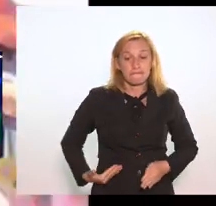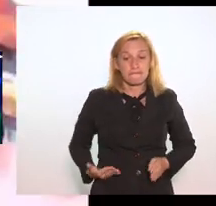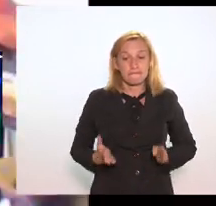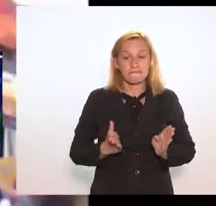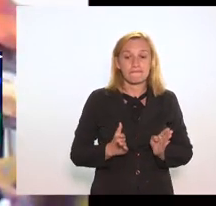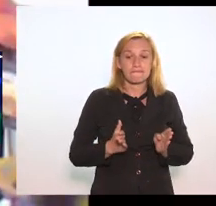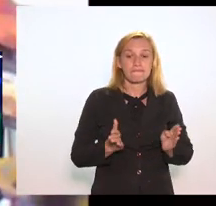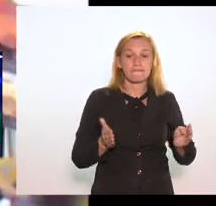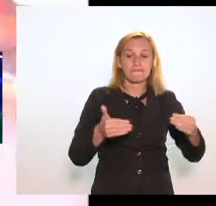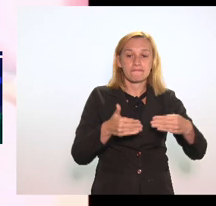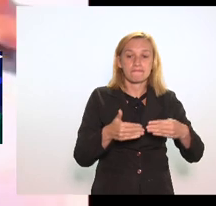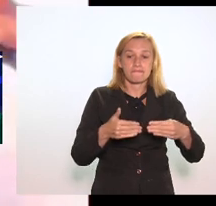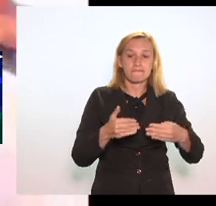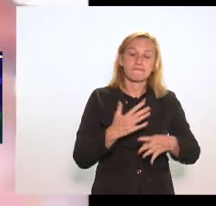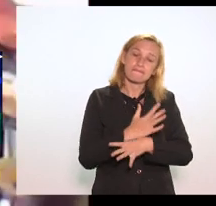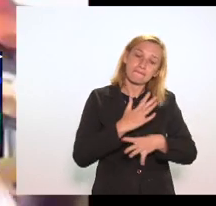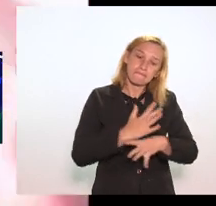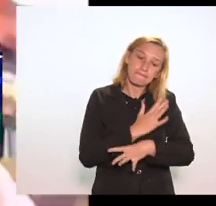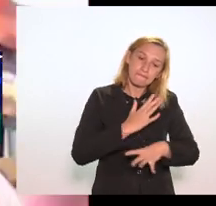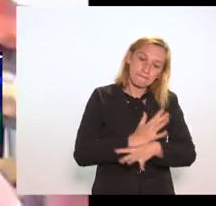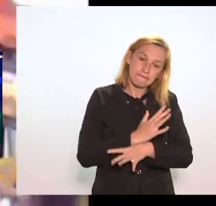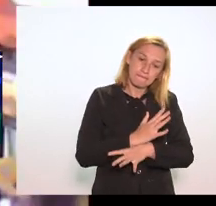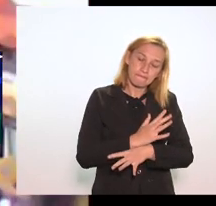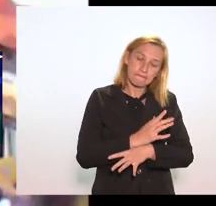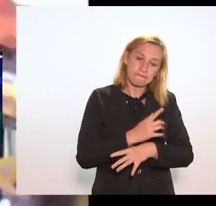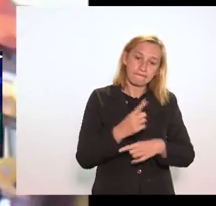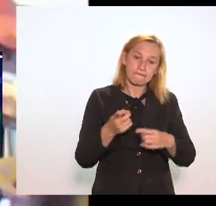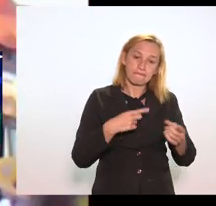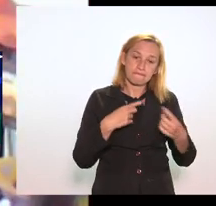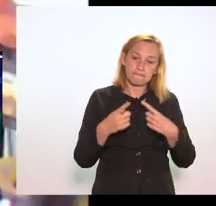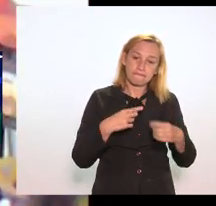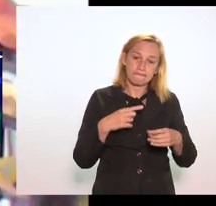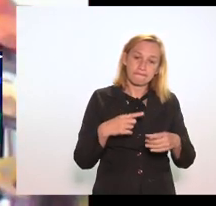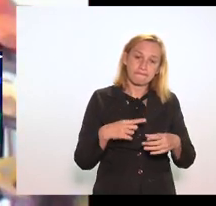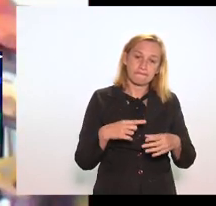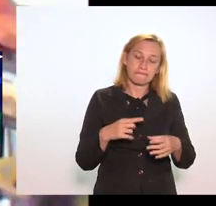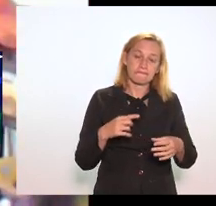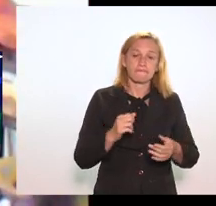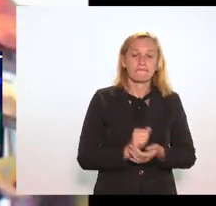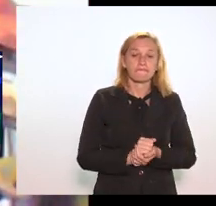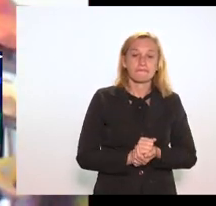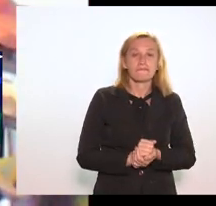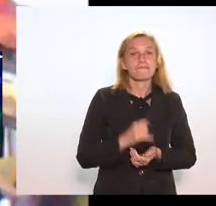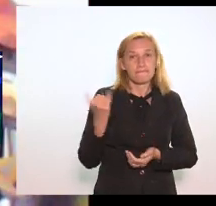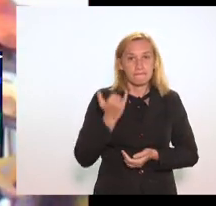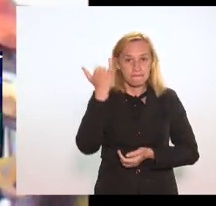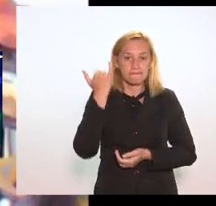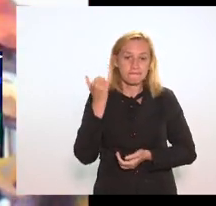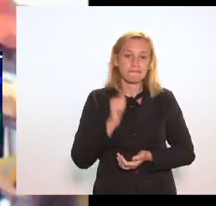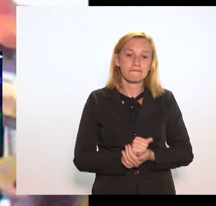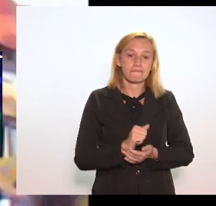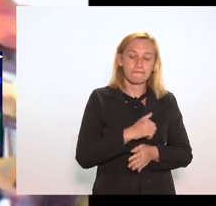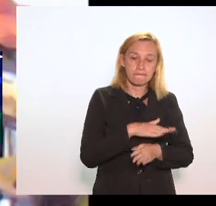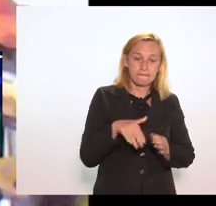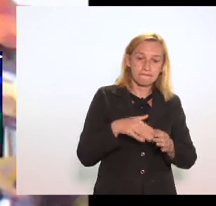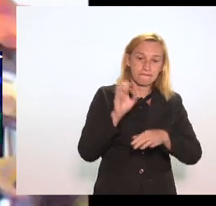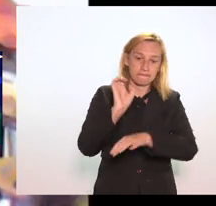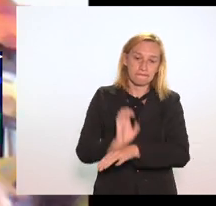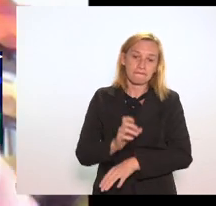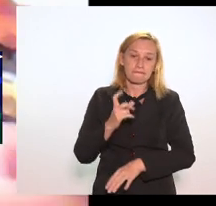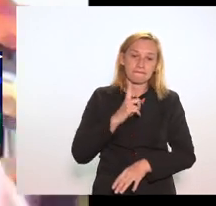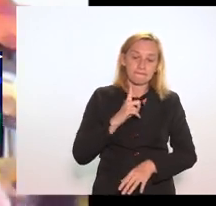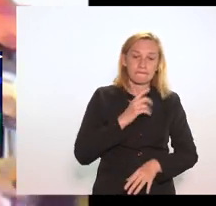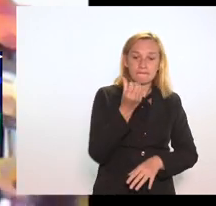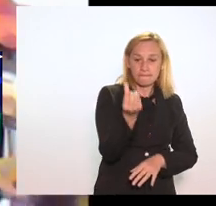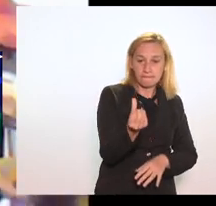a circulação esses dias restringe-se às atividades que vão poder funcionar E aí é muito importante que seja no estado inteiro nós temos seis